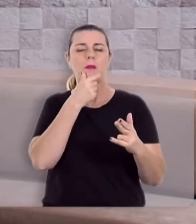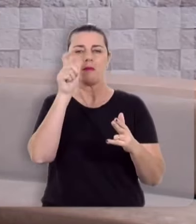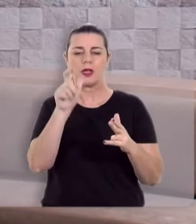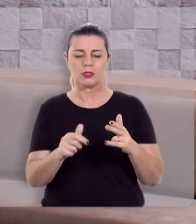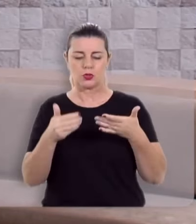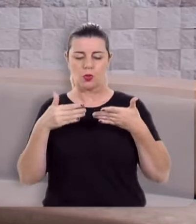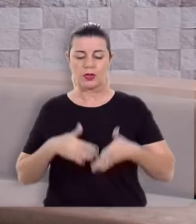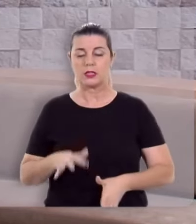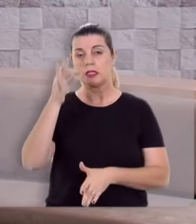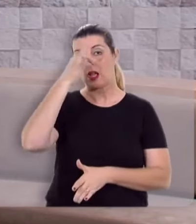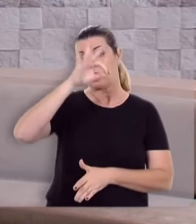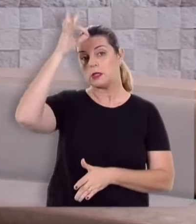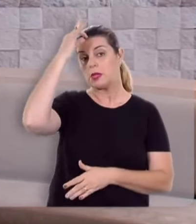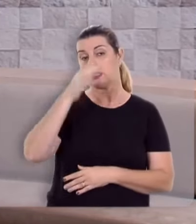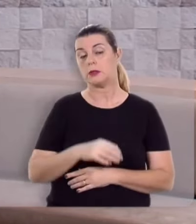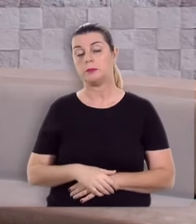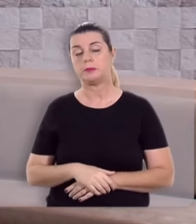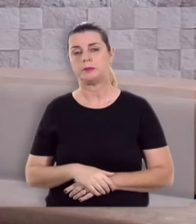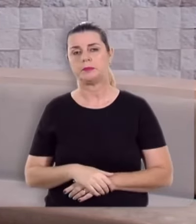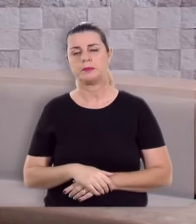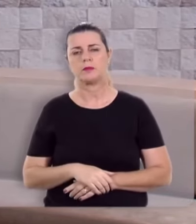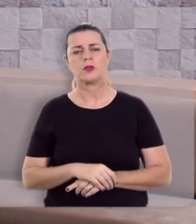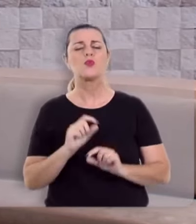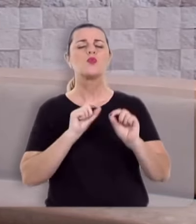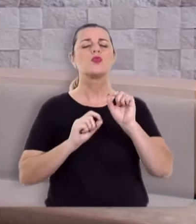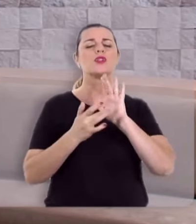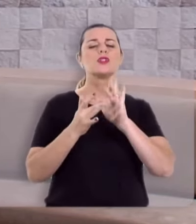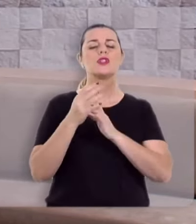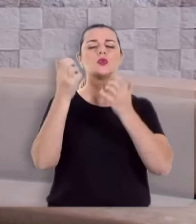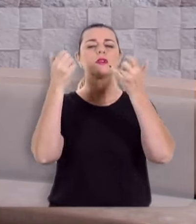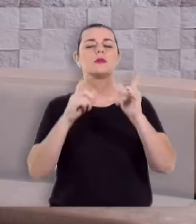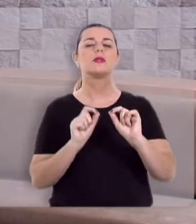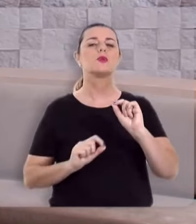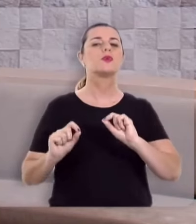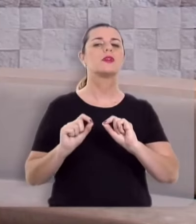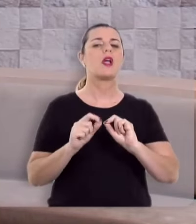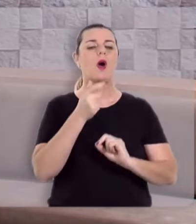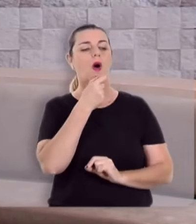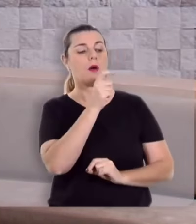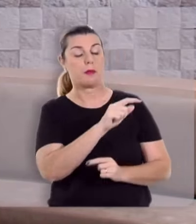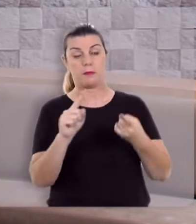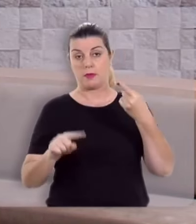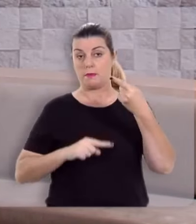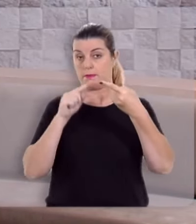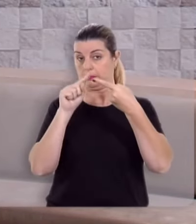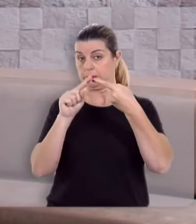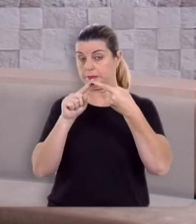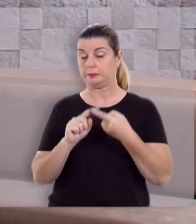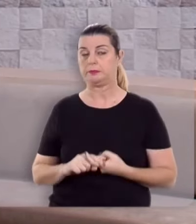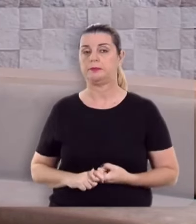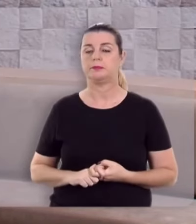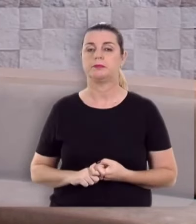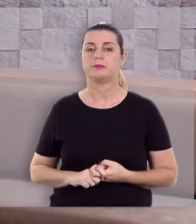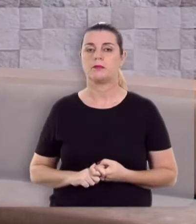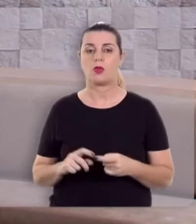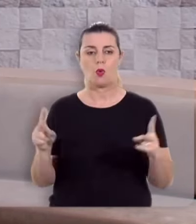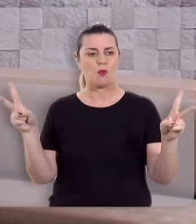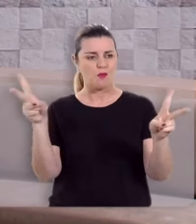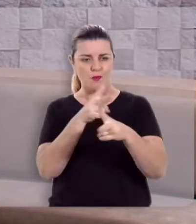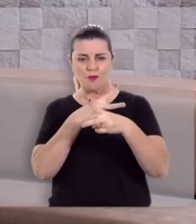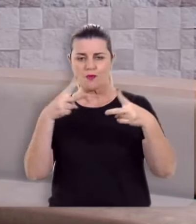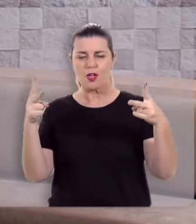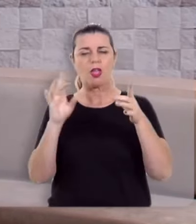do Espírito. O que Jesus está querendo dizer para Nicodemus? Primeiro, o vento